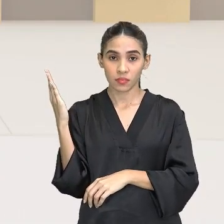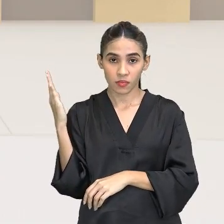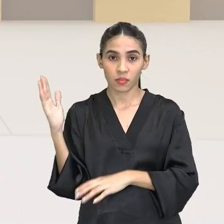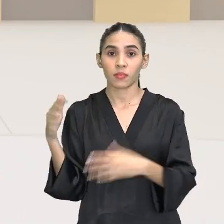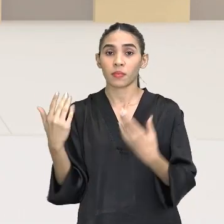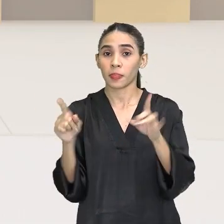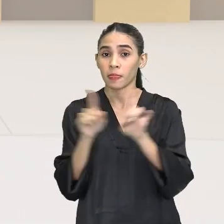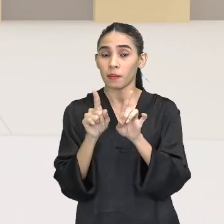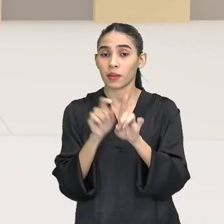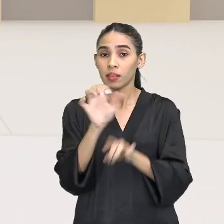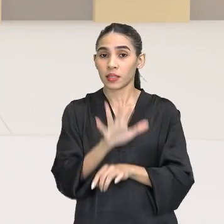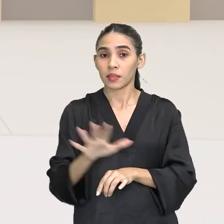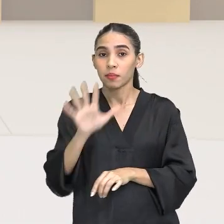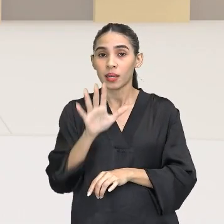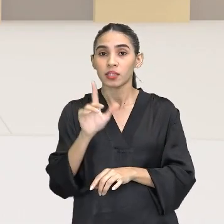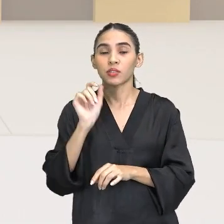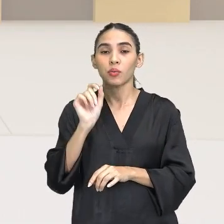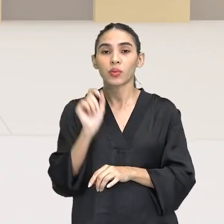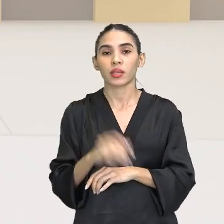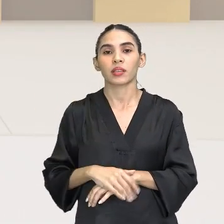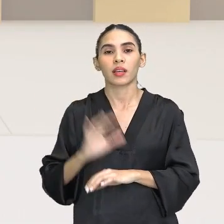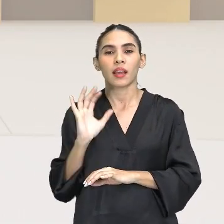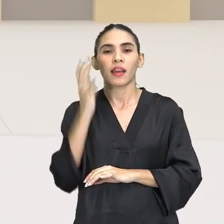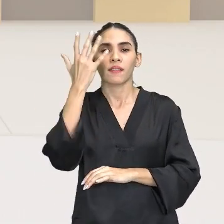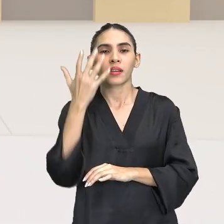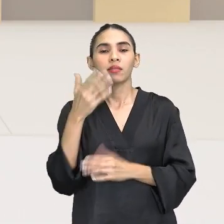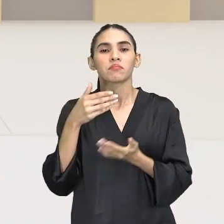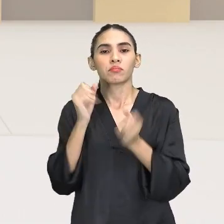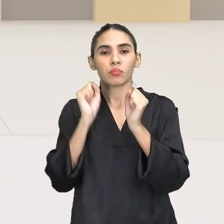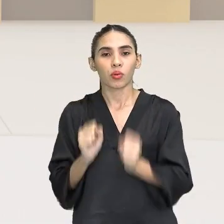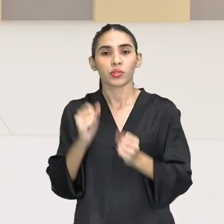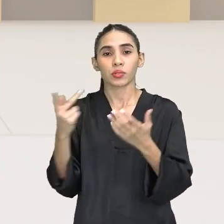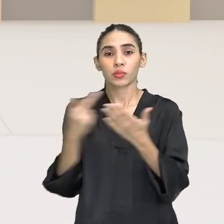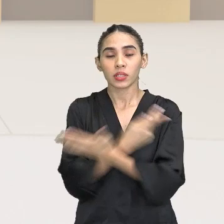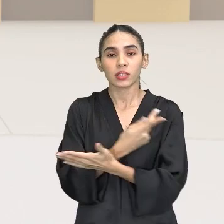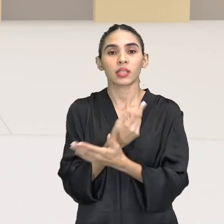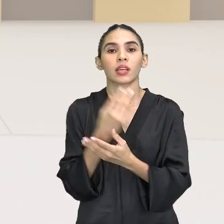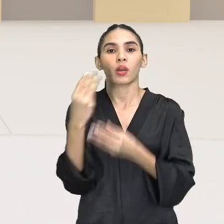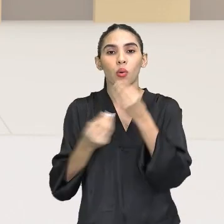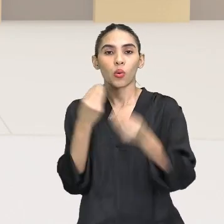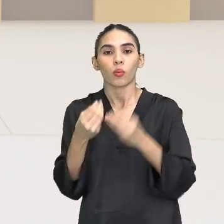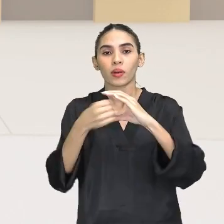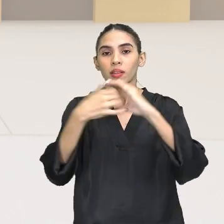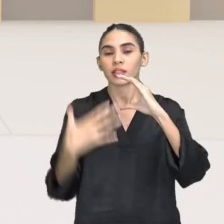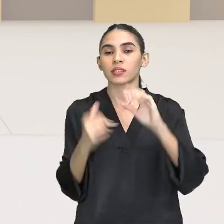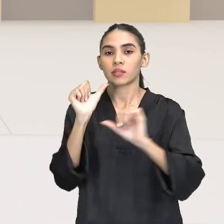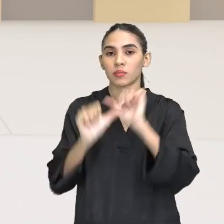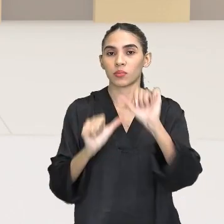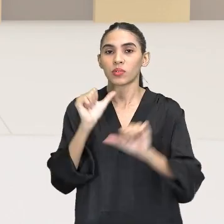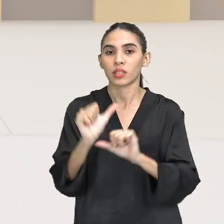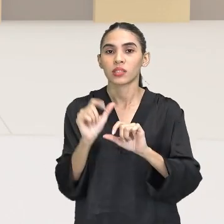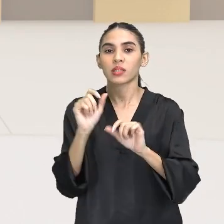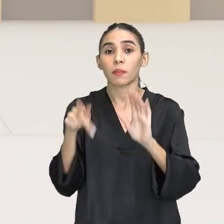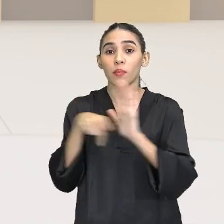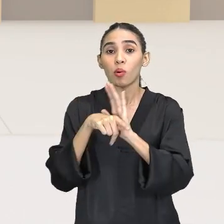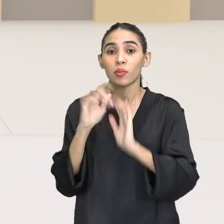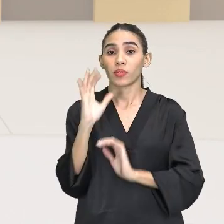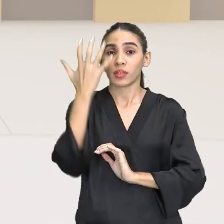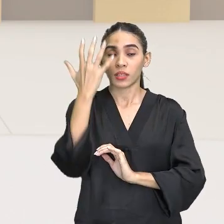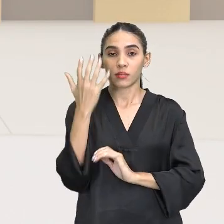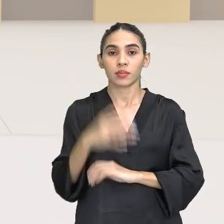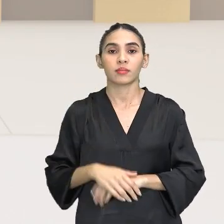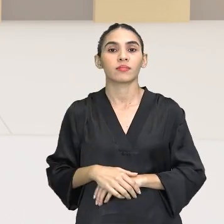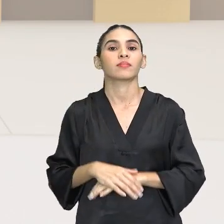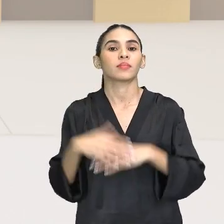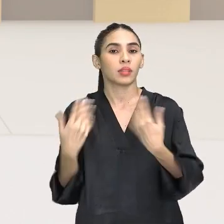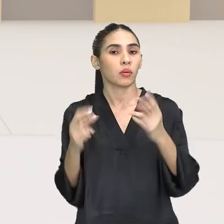também mostram eventos extremos que podem ocorrer a partir dessas mudanças, dessas características do clima, Então, esse é o